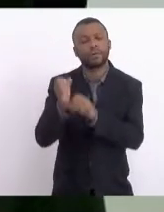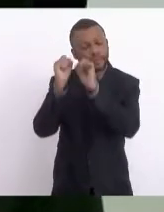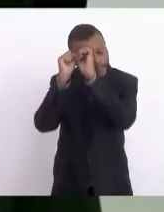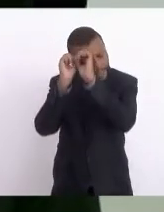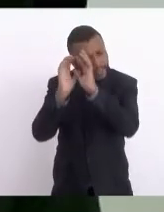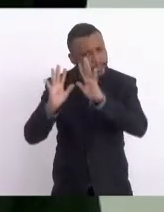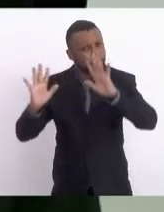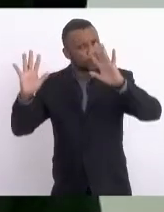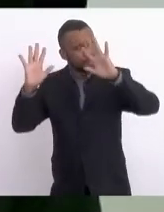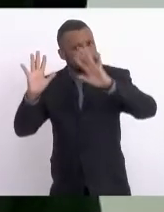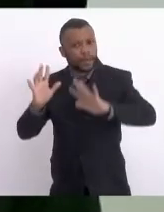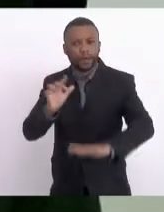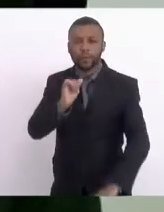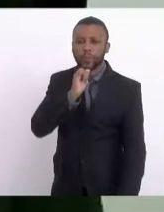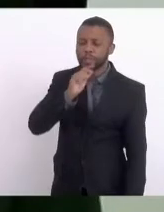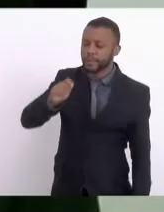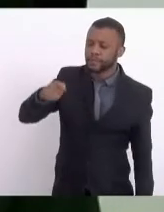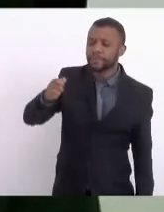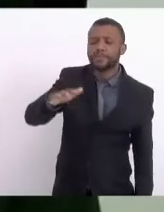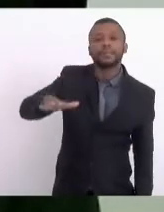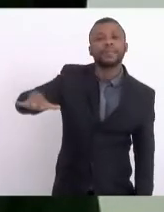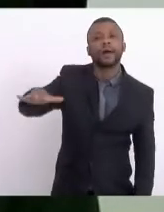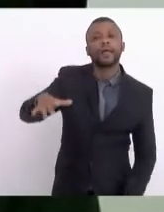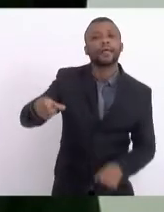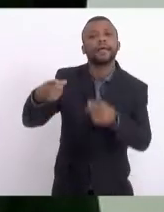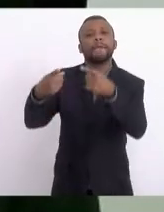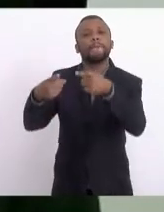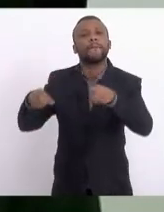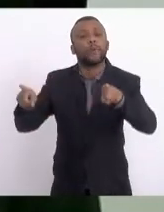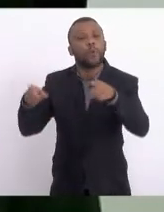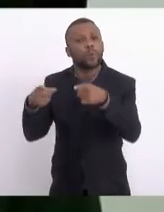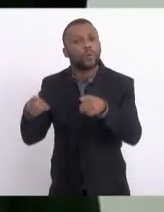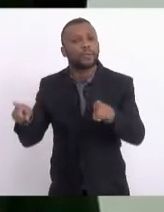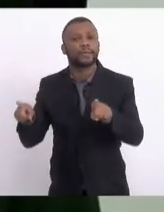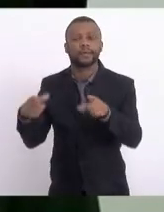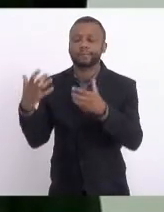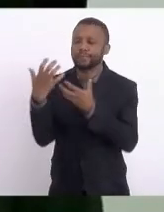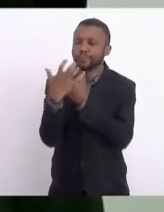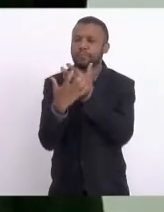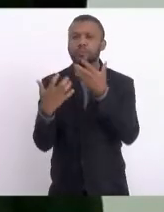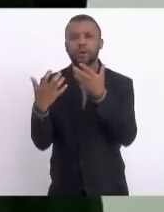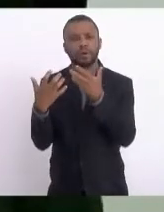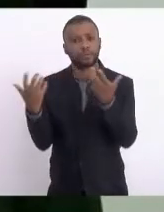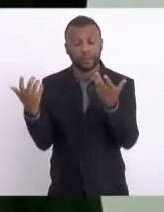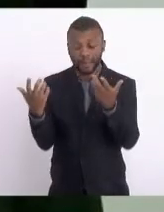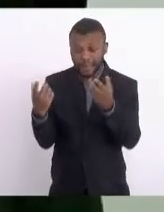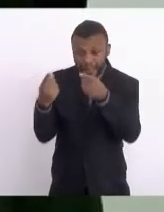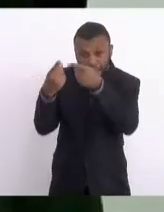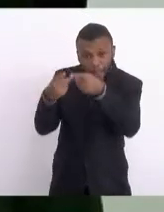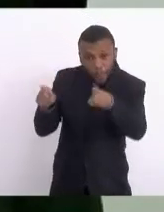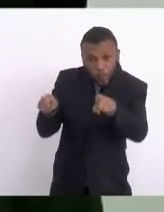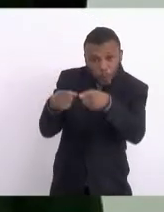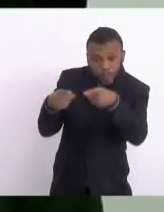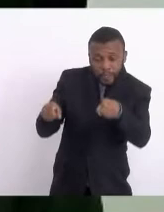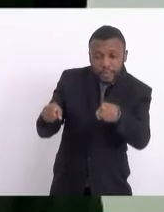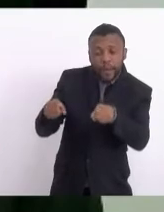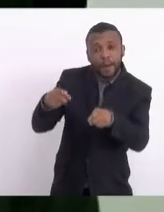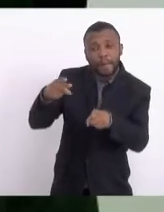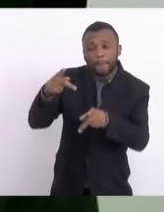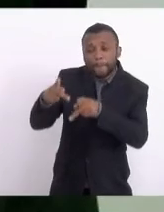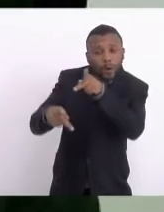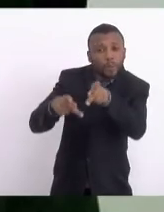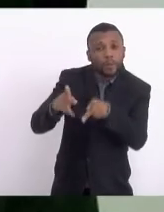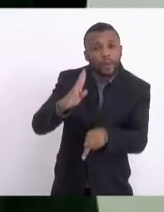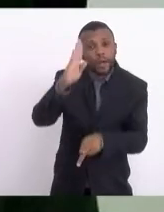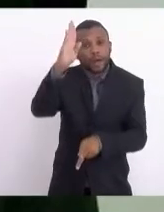Na área da música, eu não teria dúvida da música popular brasileira e do estado